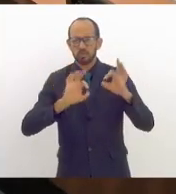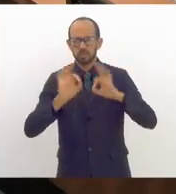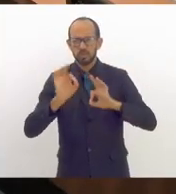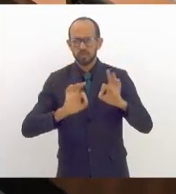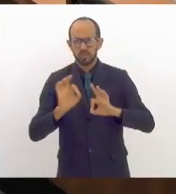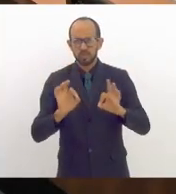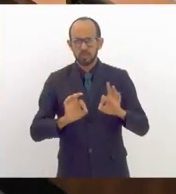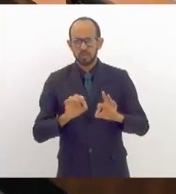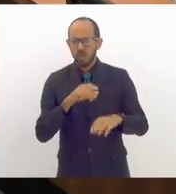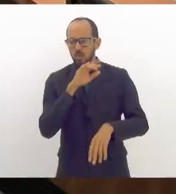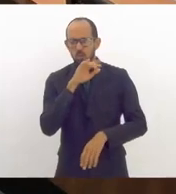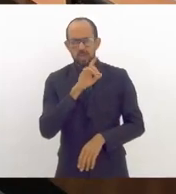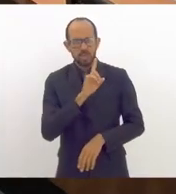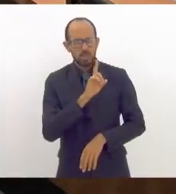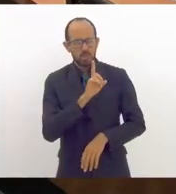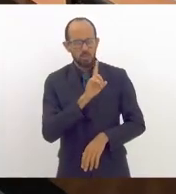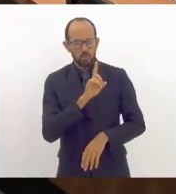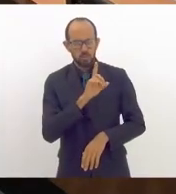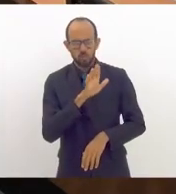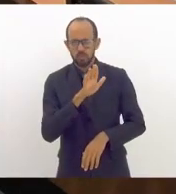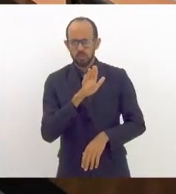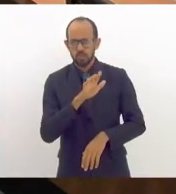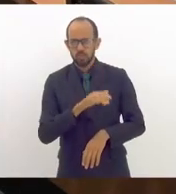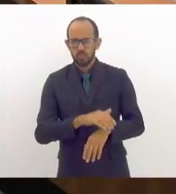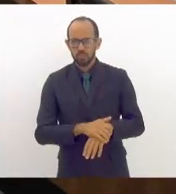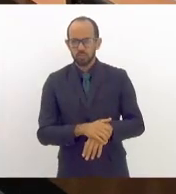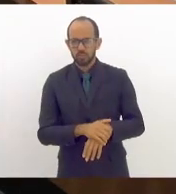eu não tô não tô criticando